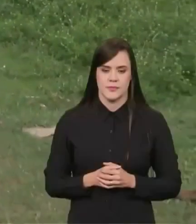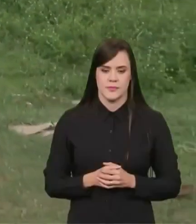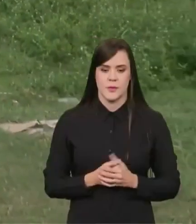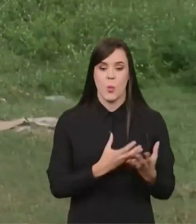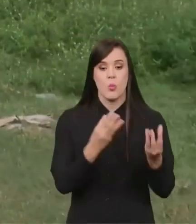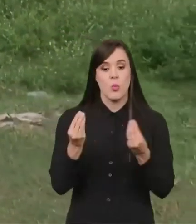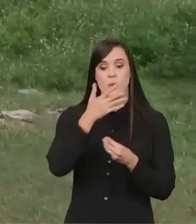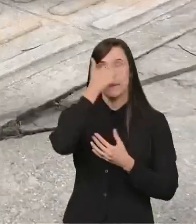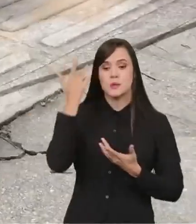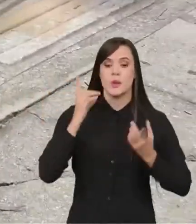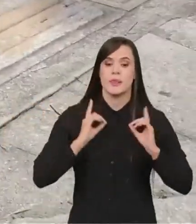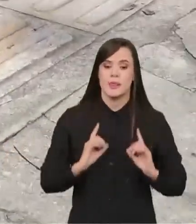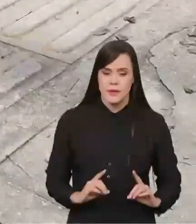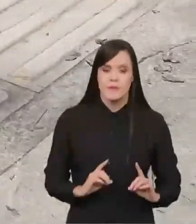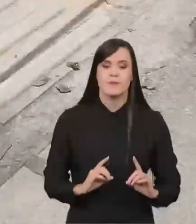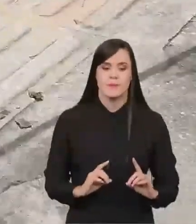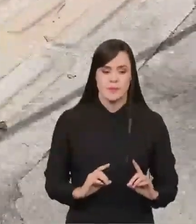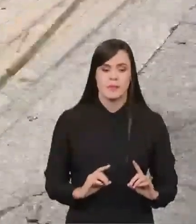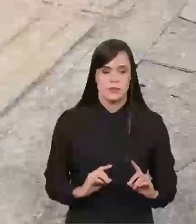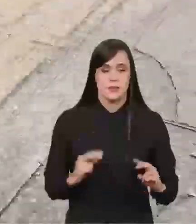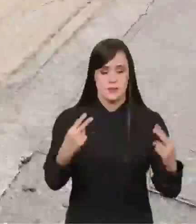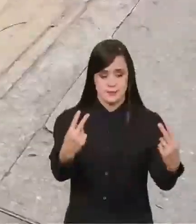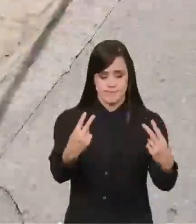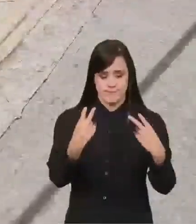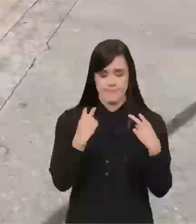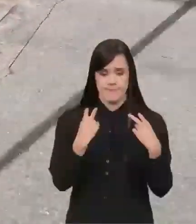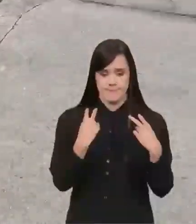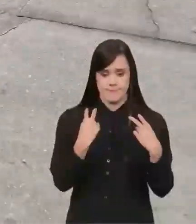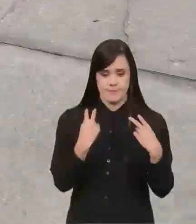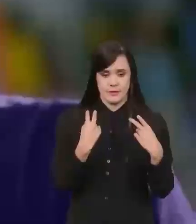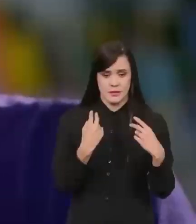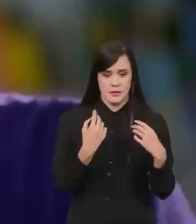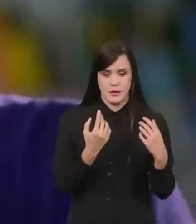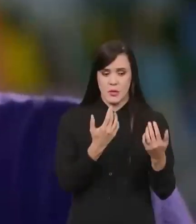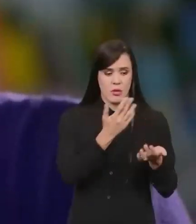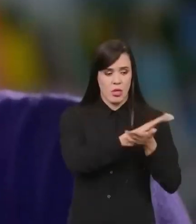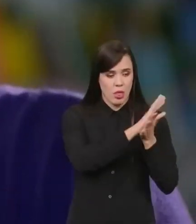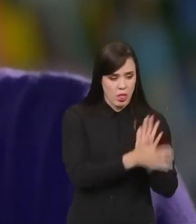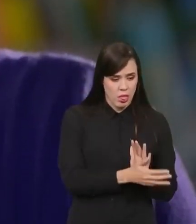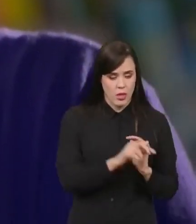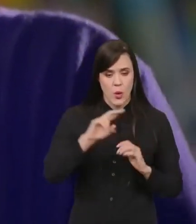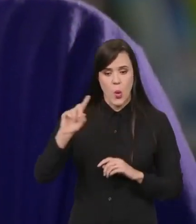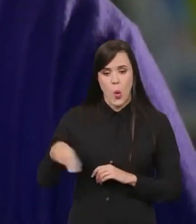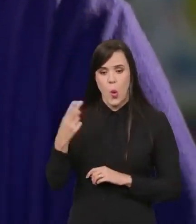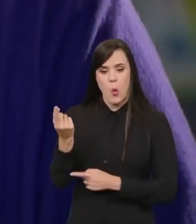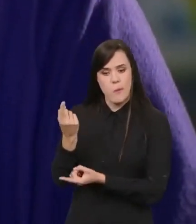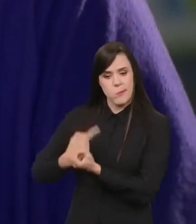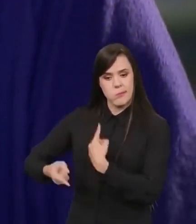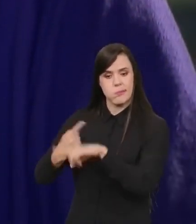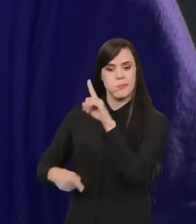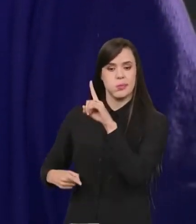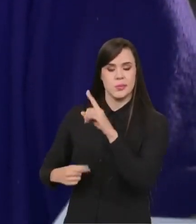Muitas pessoas com deficiência ainda são vistas entre os dois extremos, o da incapacidade ou da superação.